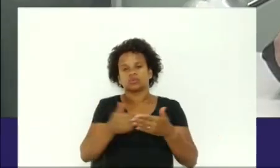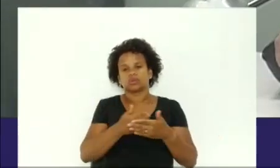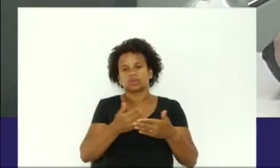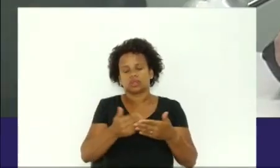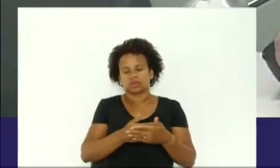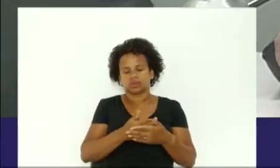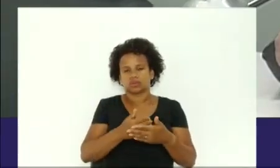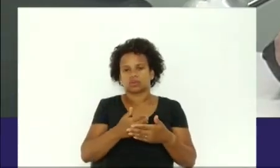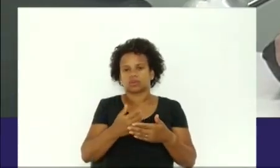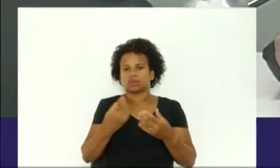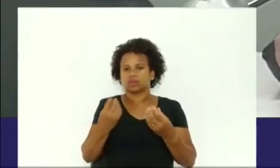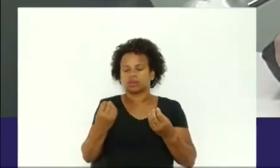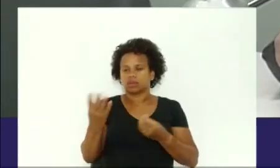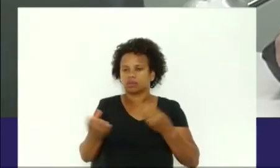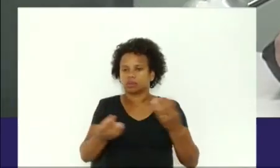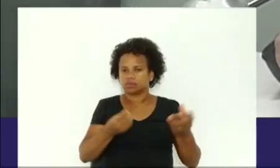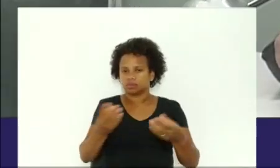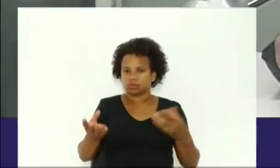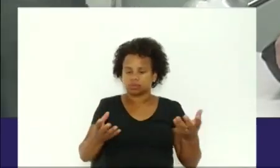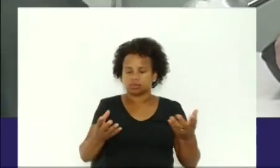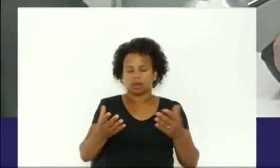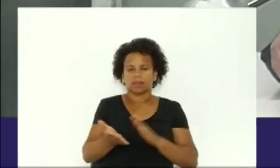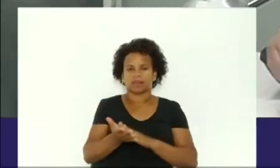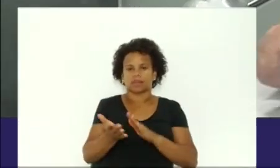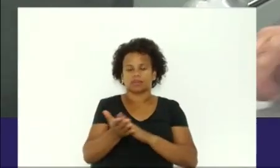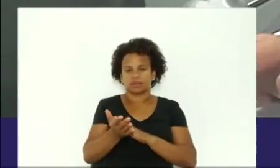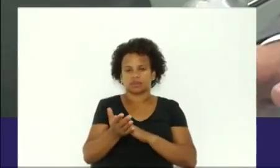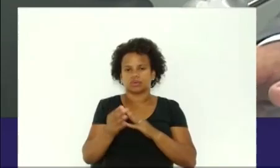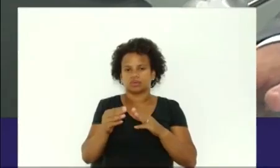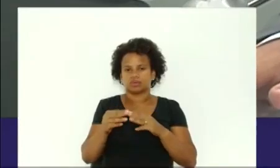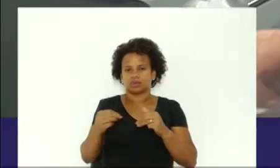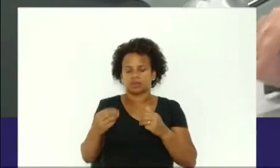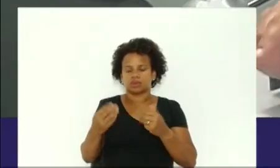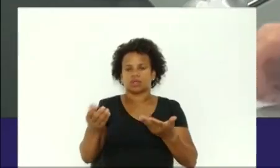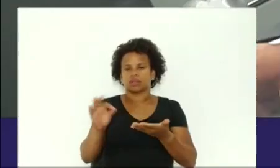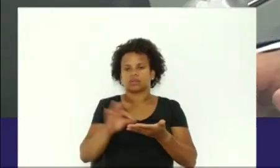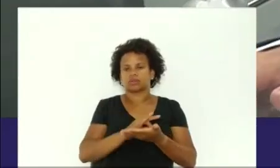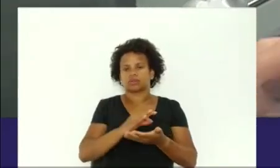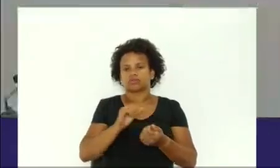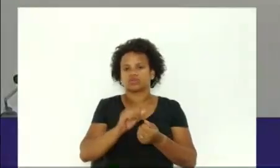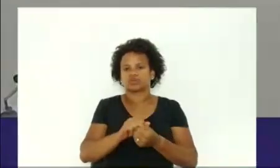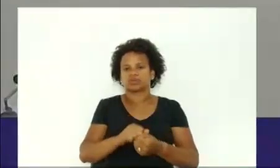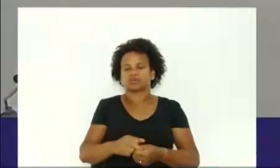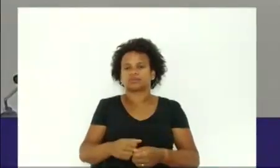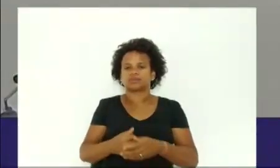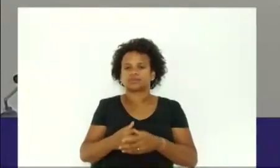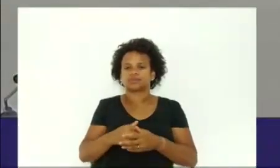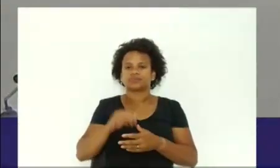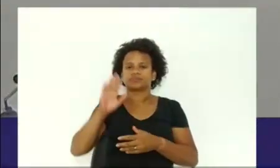doação. Parabéns para a senhora pela moção e eu gostaria de assinar junto. Questão de ordem? Tem